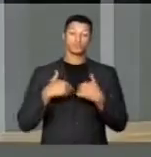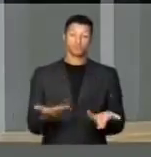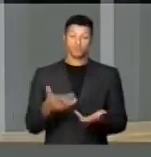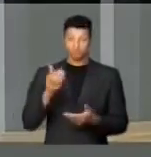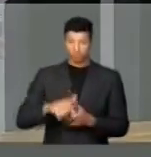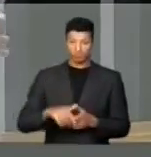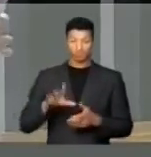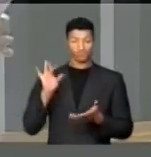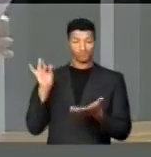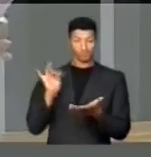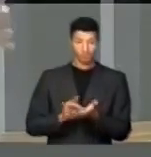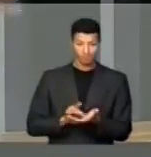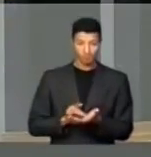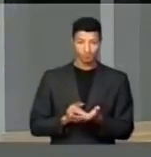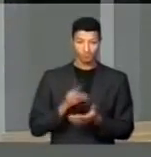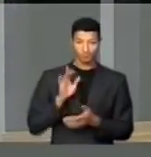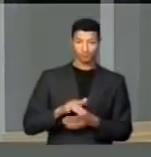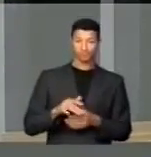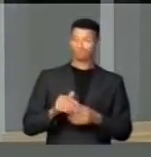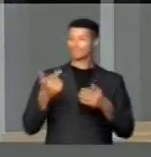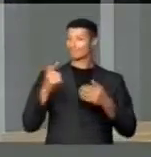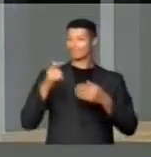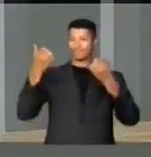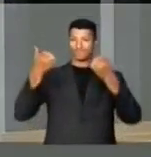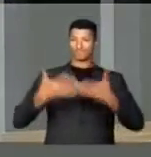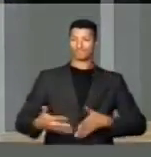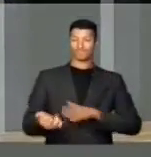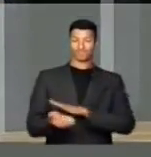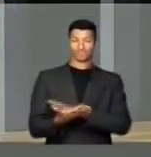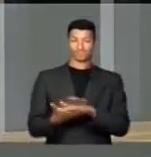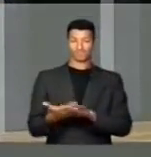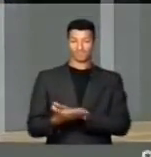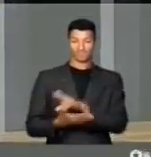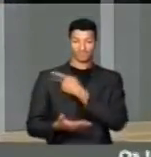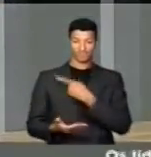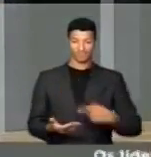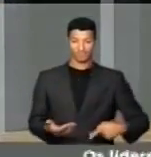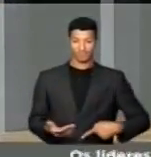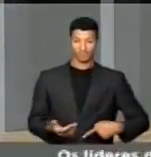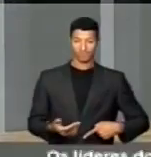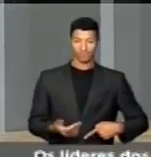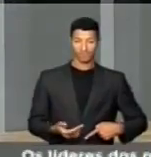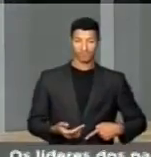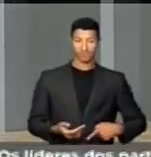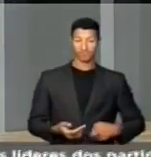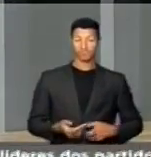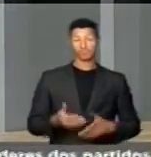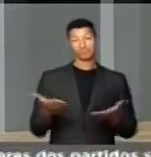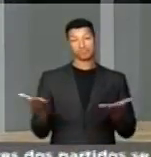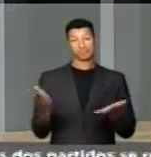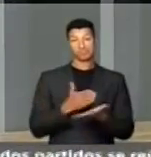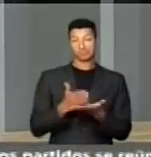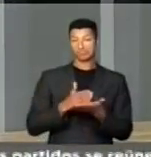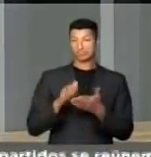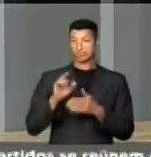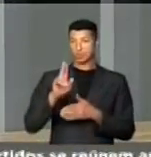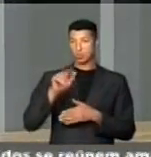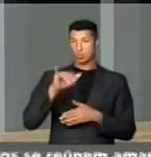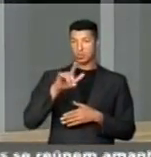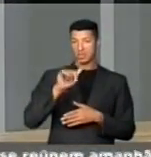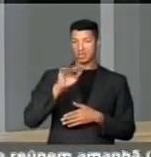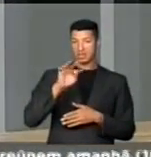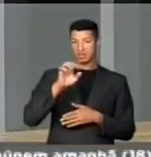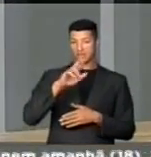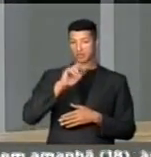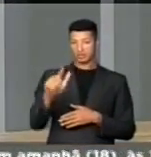é absolutamente inexplicável que a Presidente da República, de maneira unilateral,